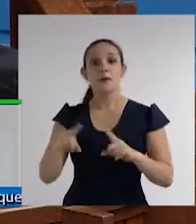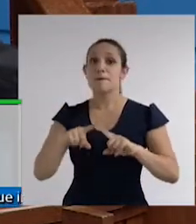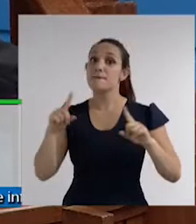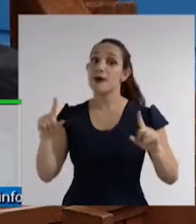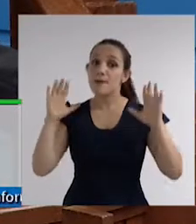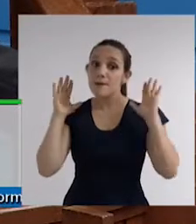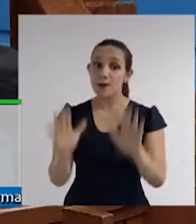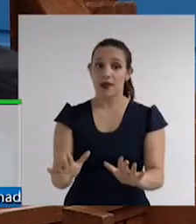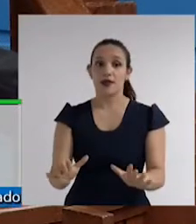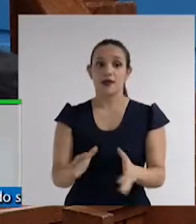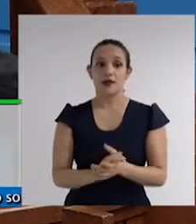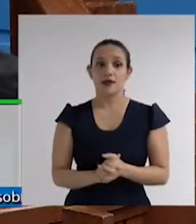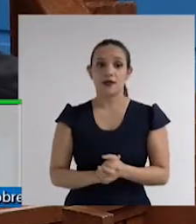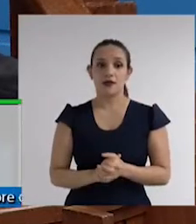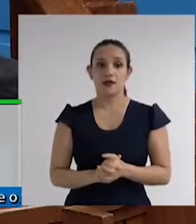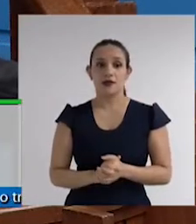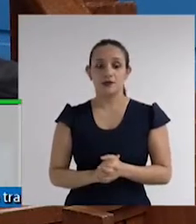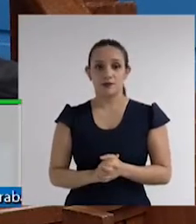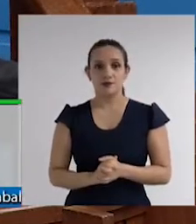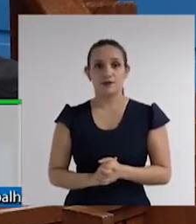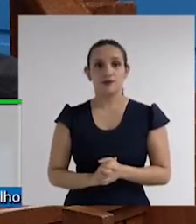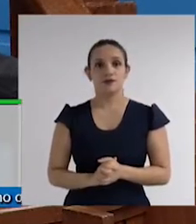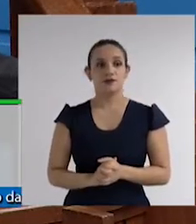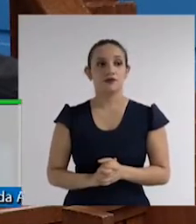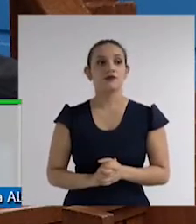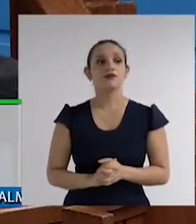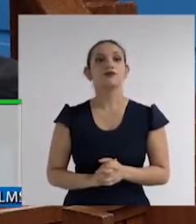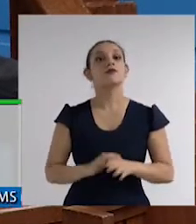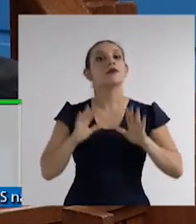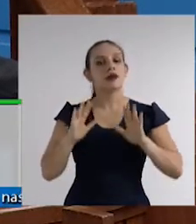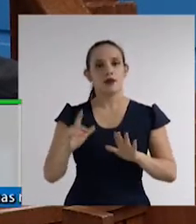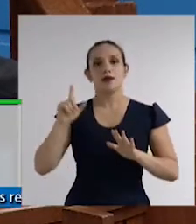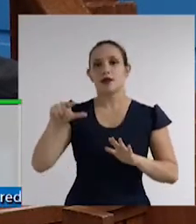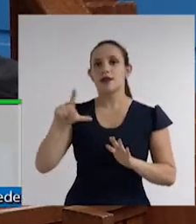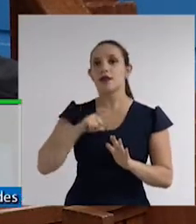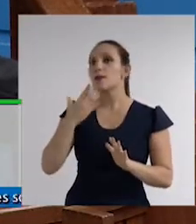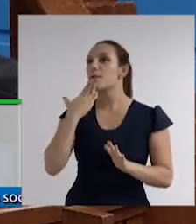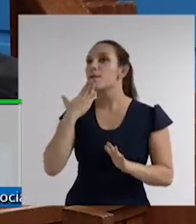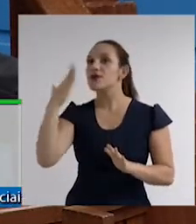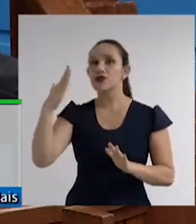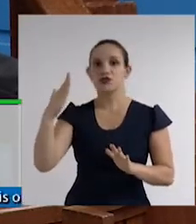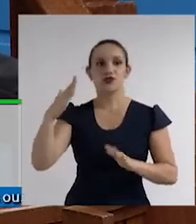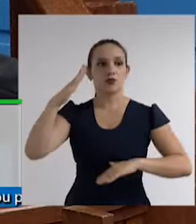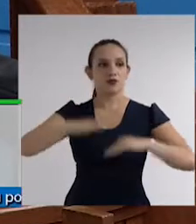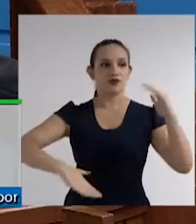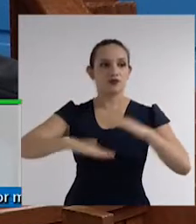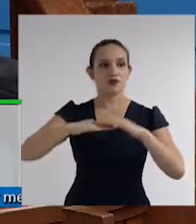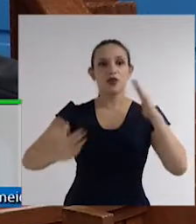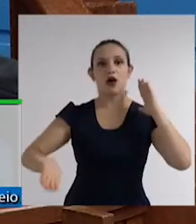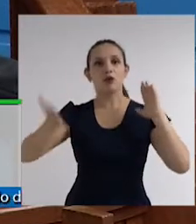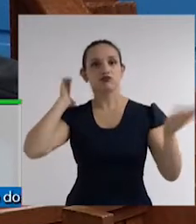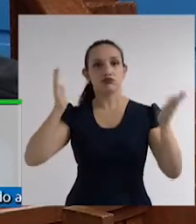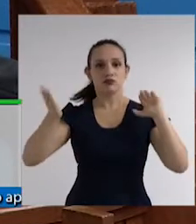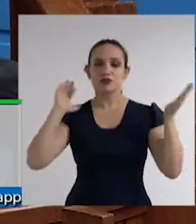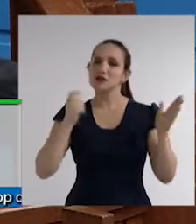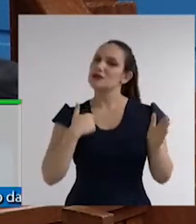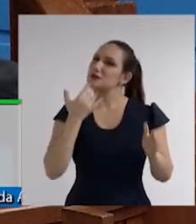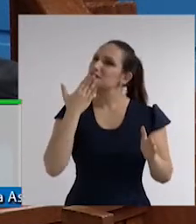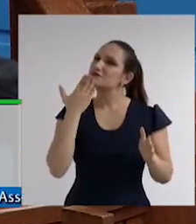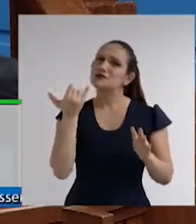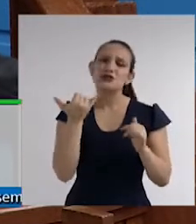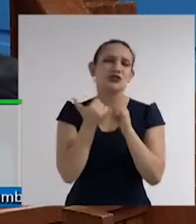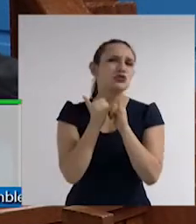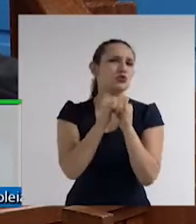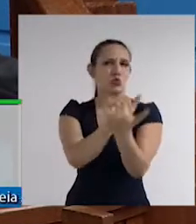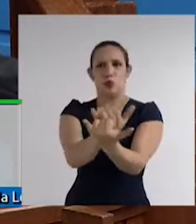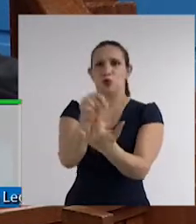aí, a diferença, porque a pauta dos caminhoneiros entregue em nível nacional, me perdoa, o governo federal, eu